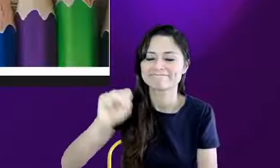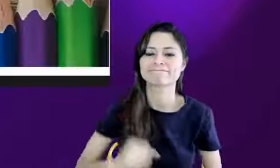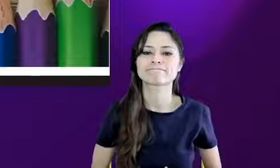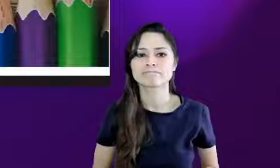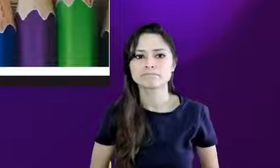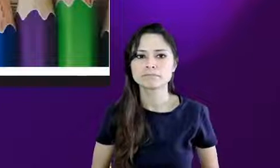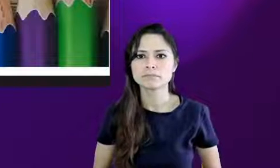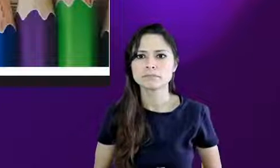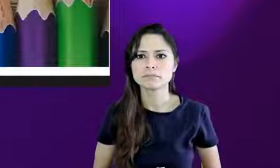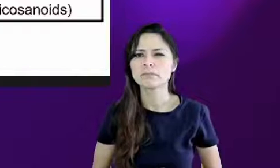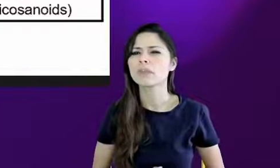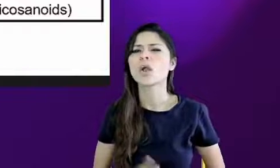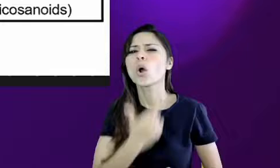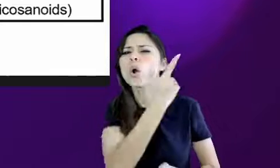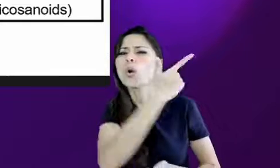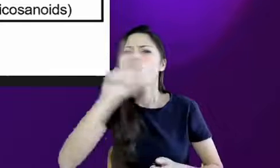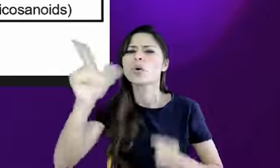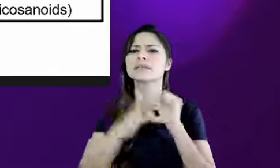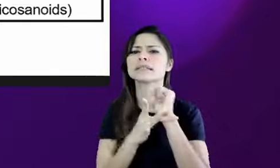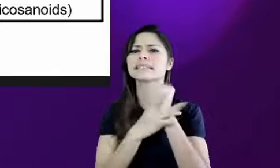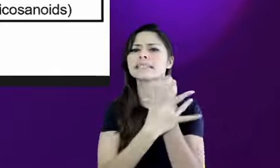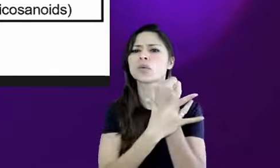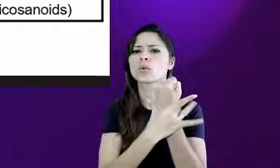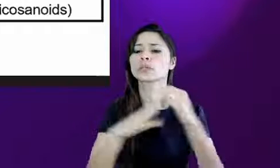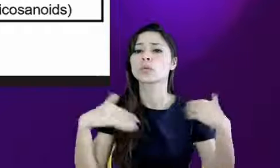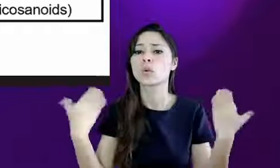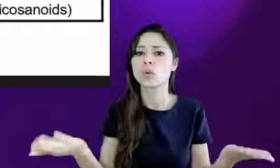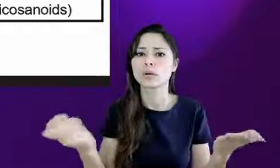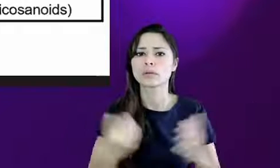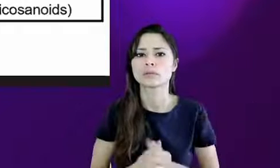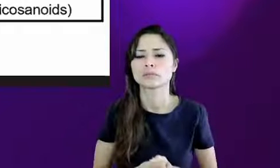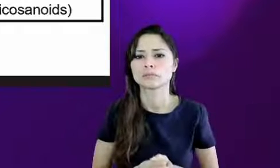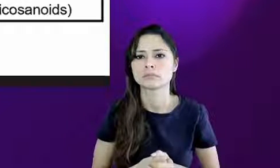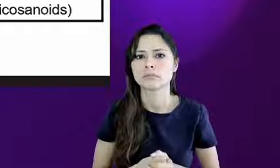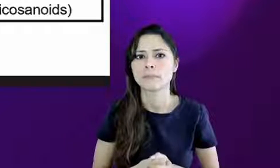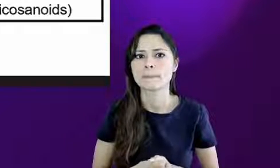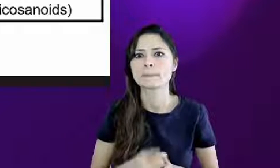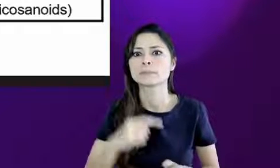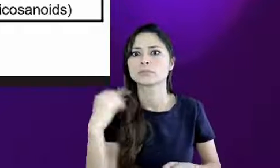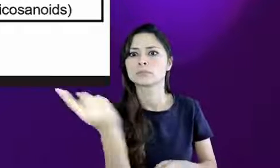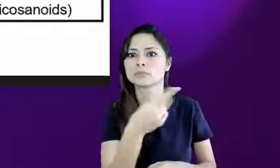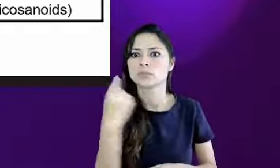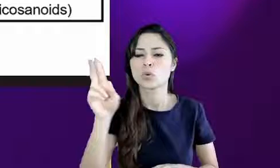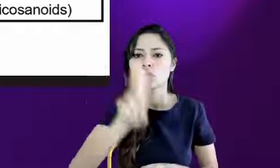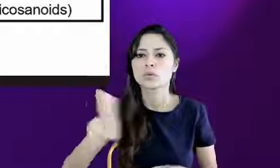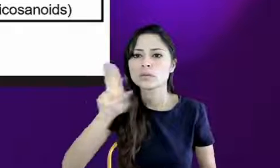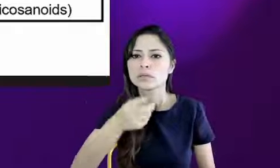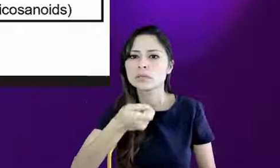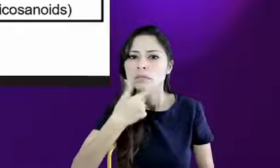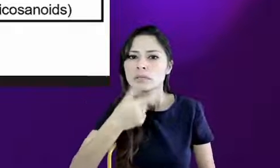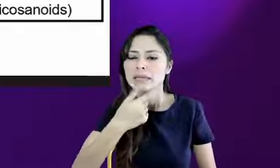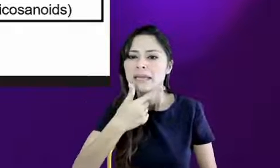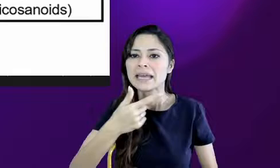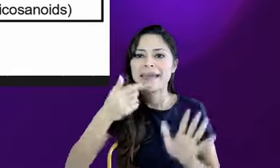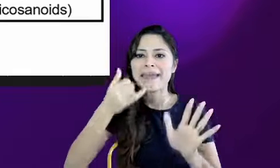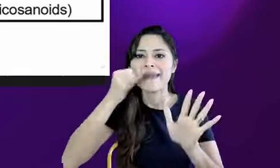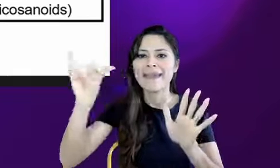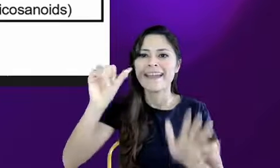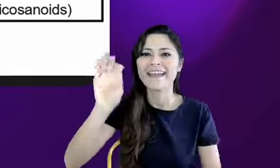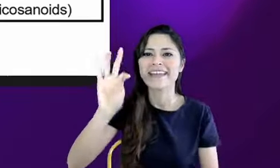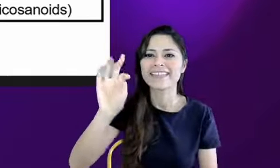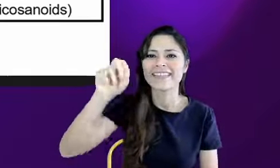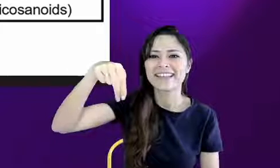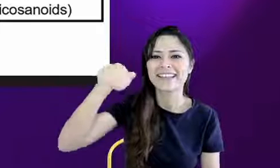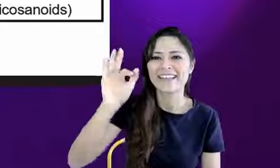Com relação à segurança, o que é que nós temos? Quando nós utilizamos um medicamento anti-TNF, pela ação do TNF,